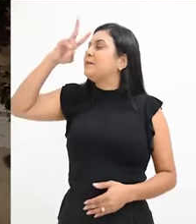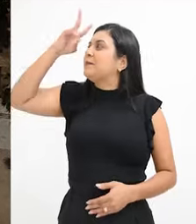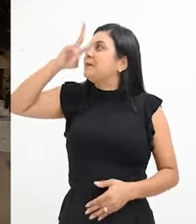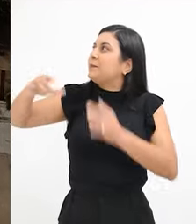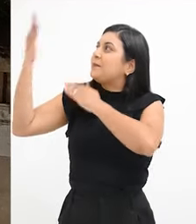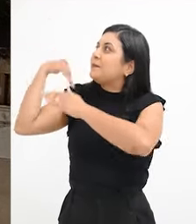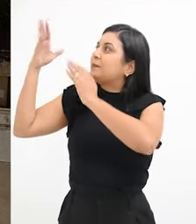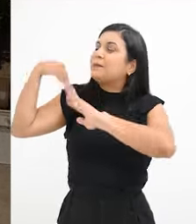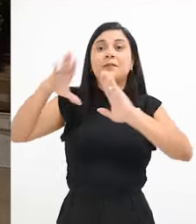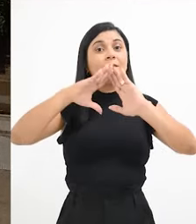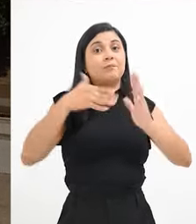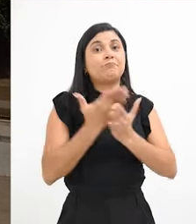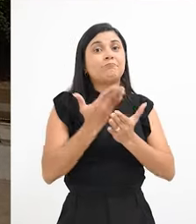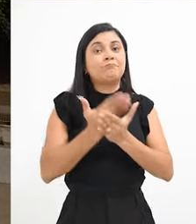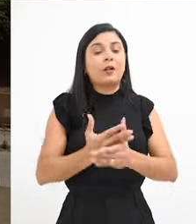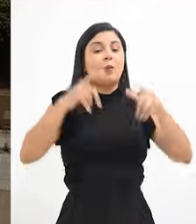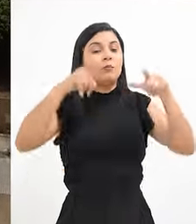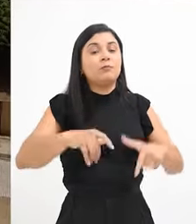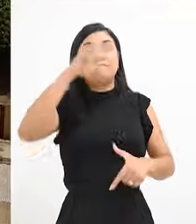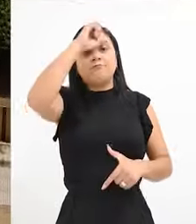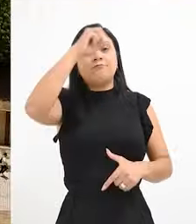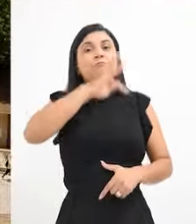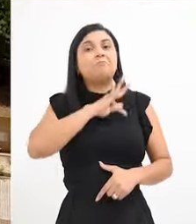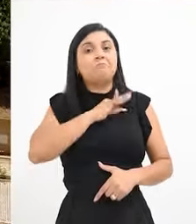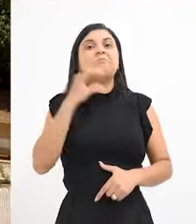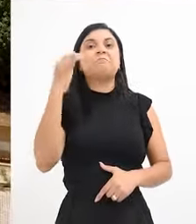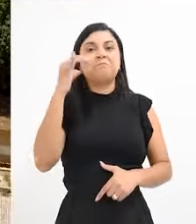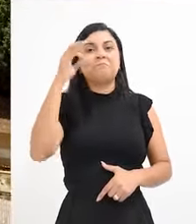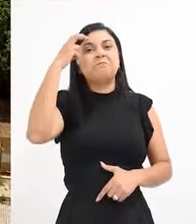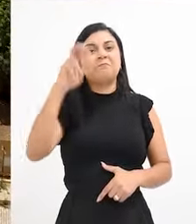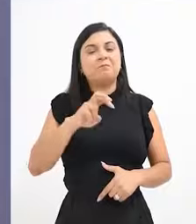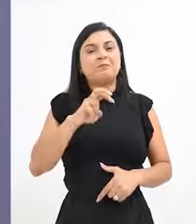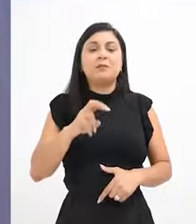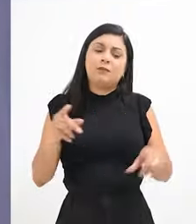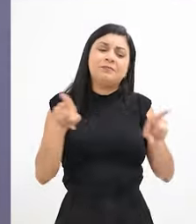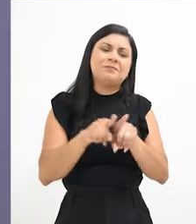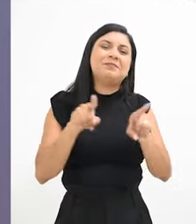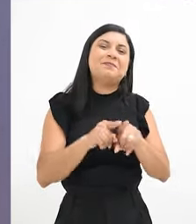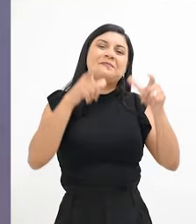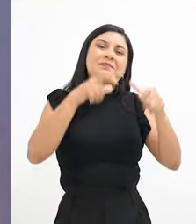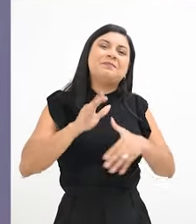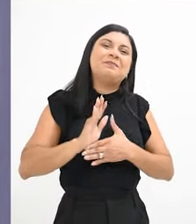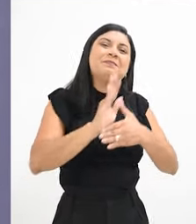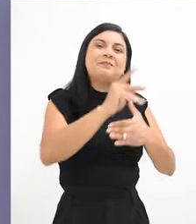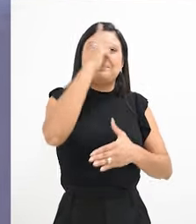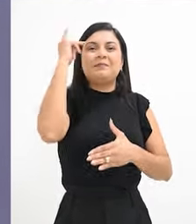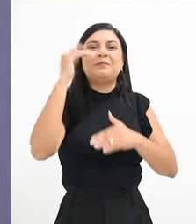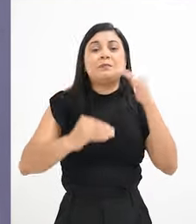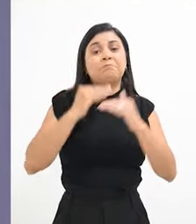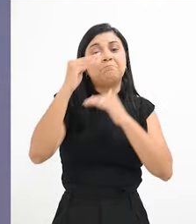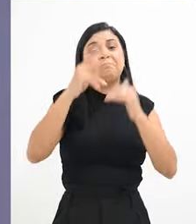uma vez uma escola. Um local de aprendizado técnico, científico e cultural. Mas também um terreno fértil